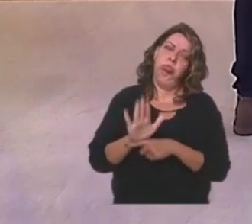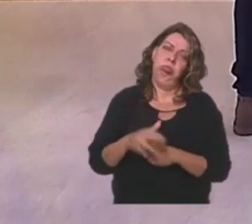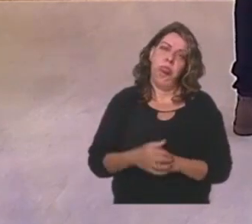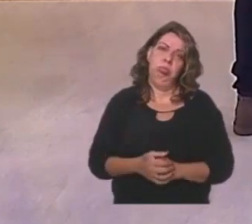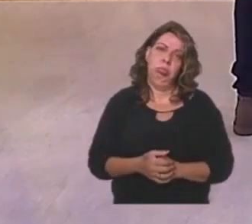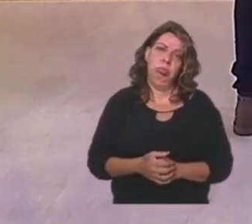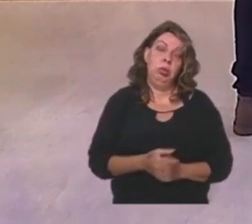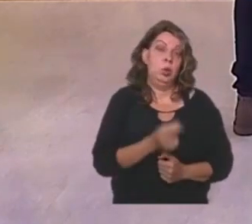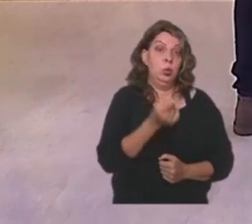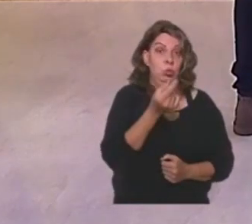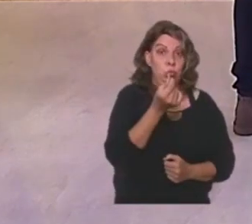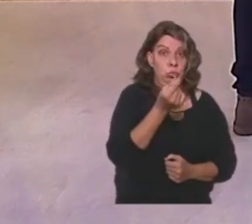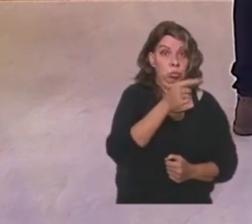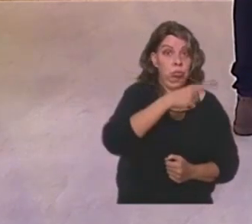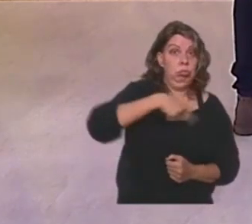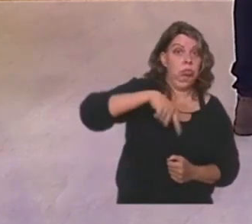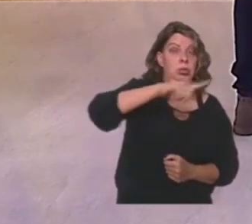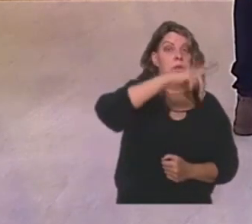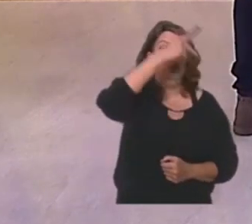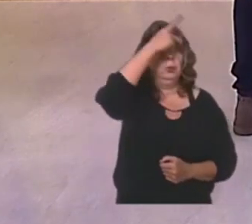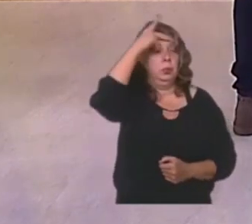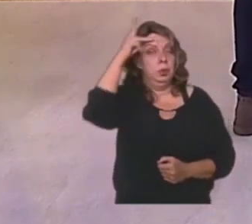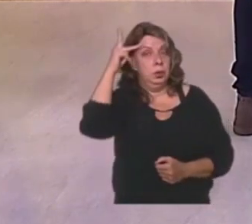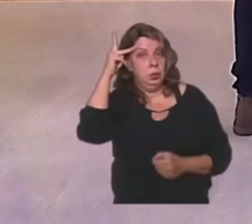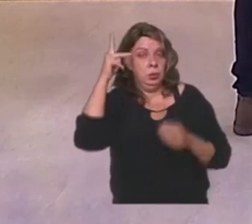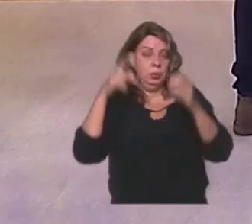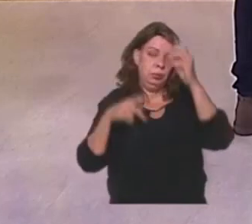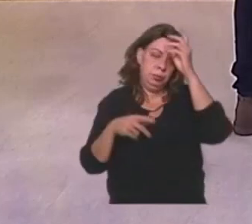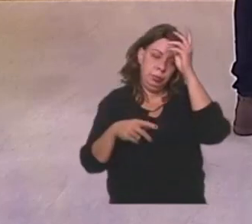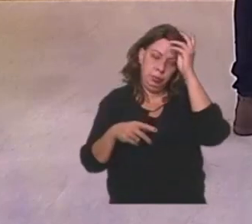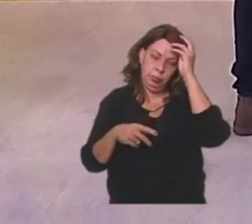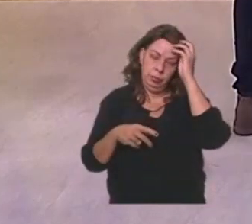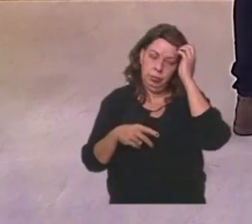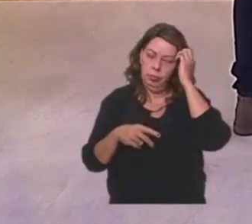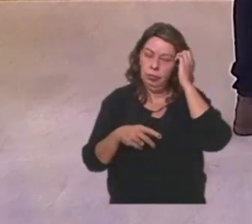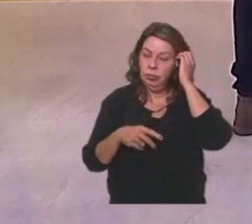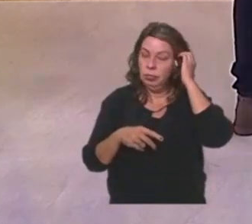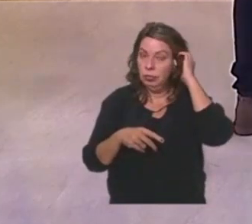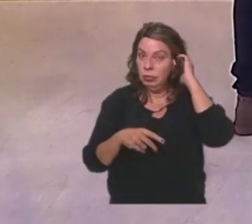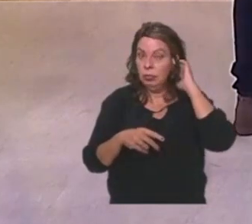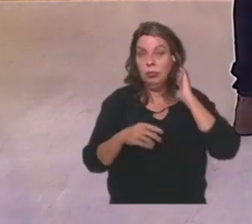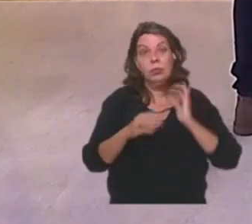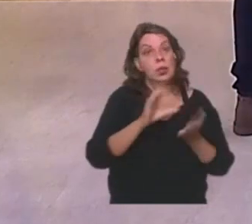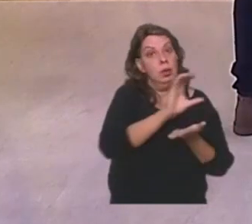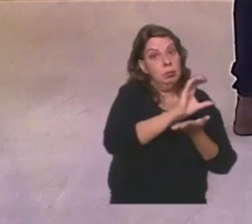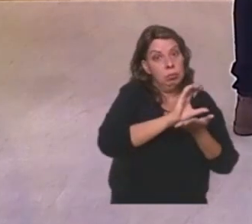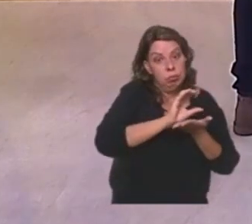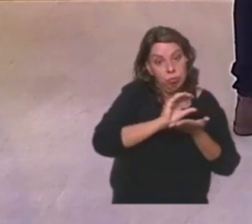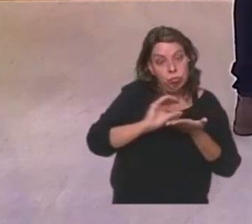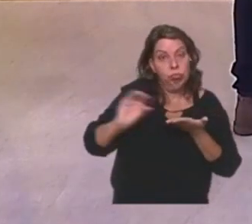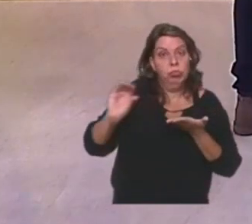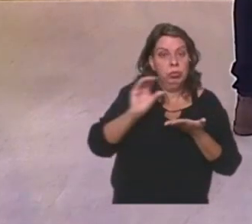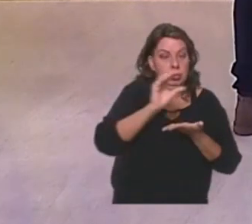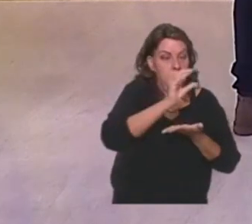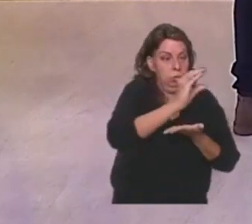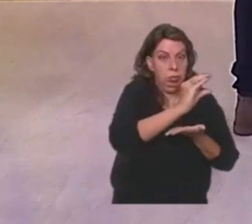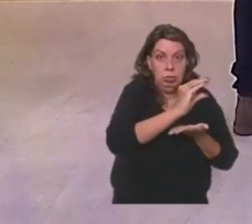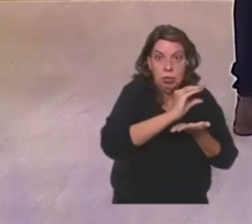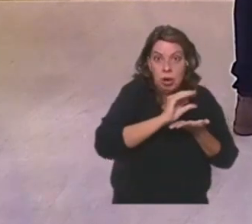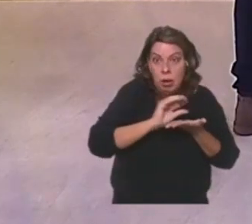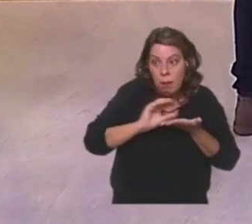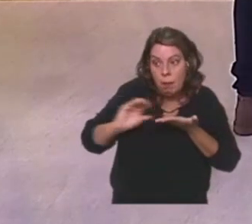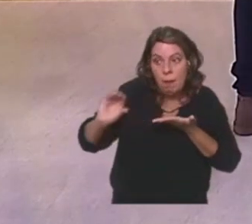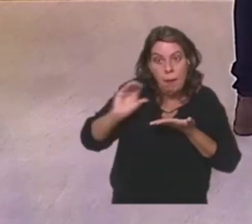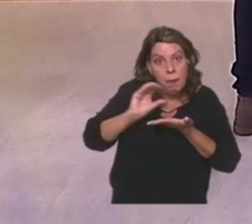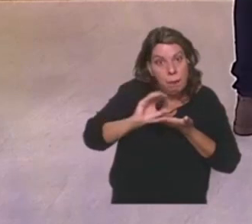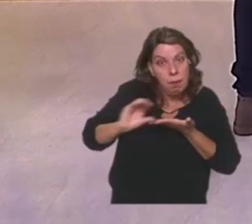que a contribuição, né, dessa parceria através aí do CajuCap tem contribuído, ajudado muito a essas